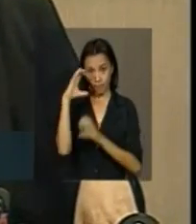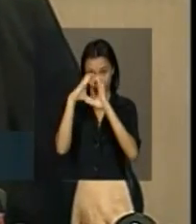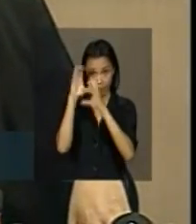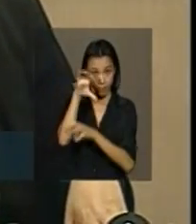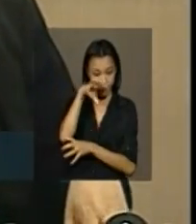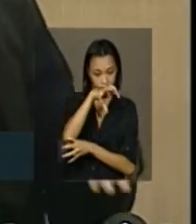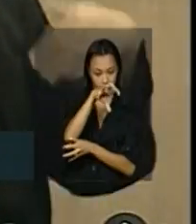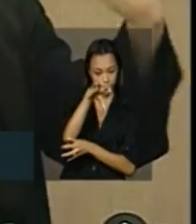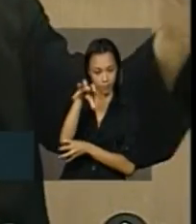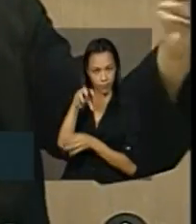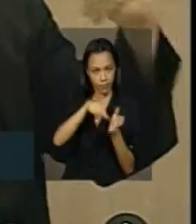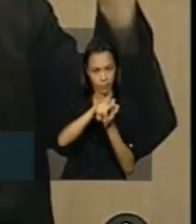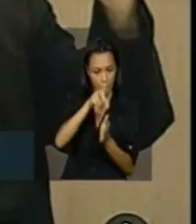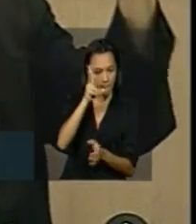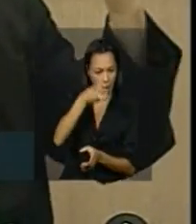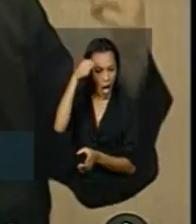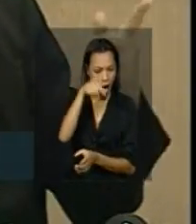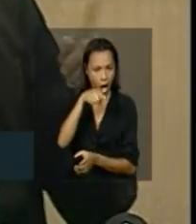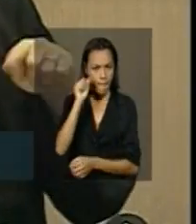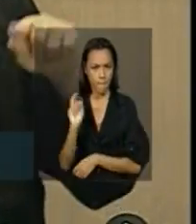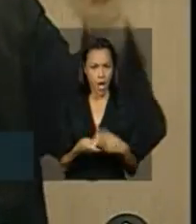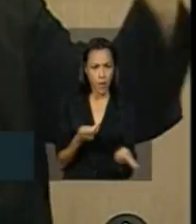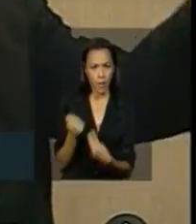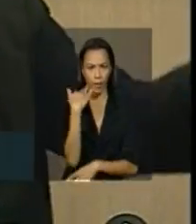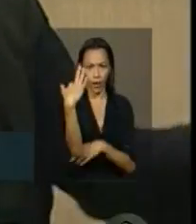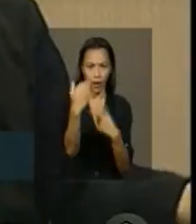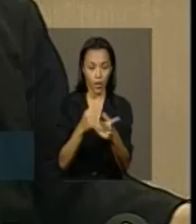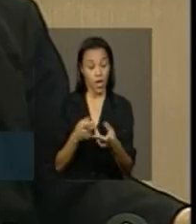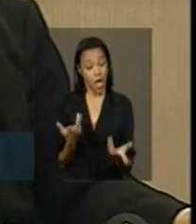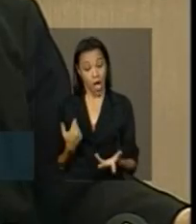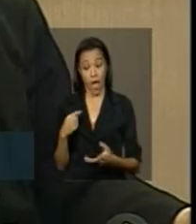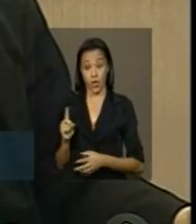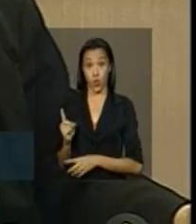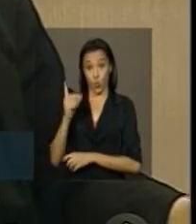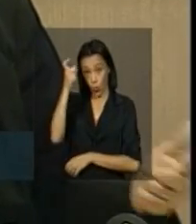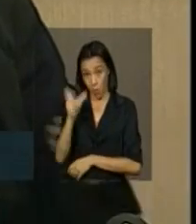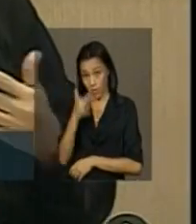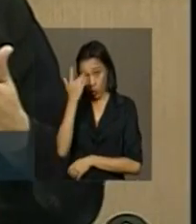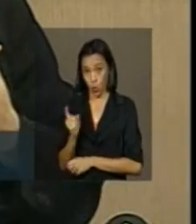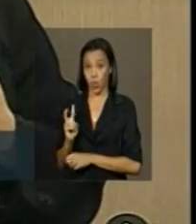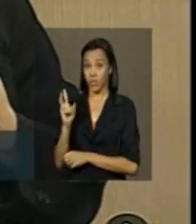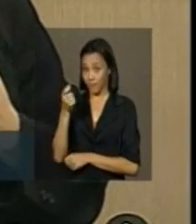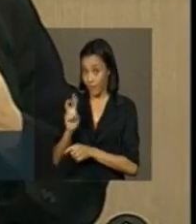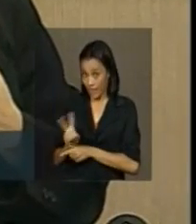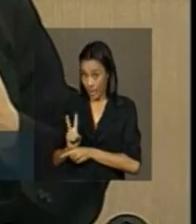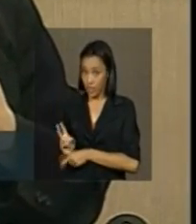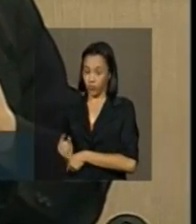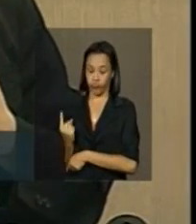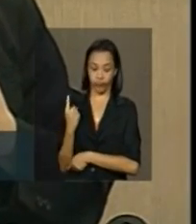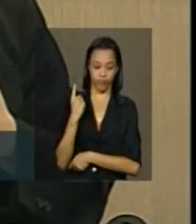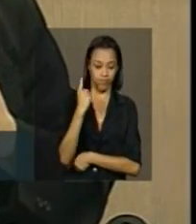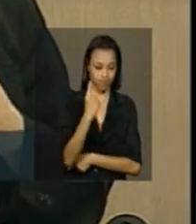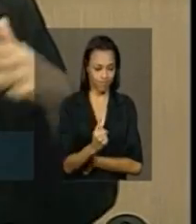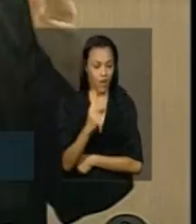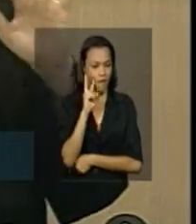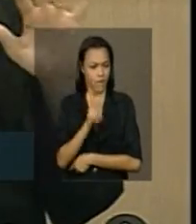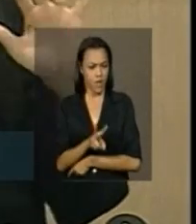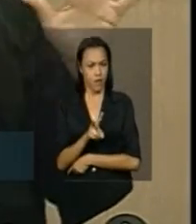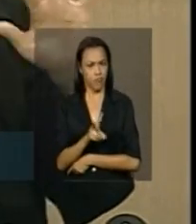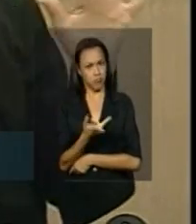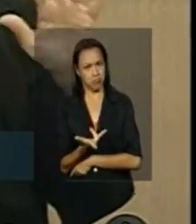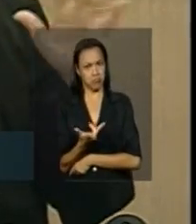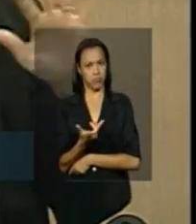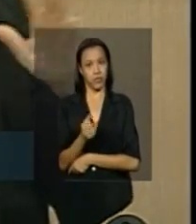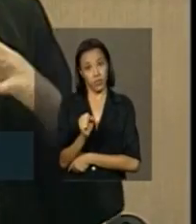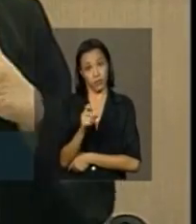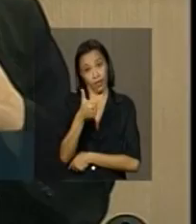desmatamento ou indica que tem o potencial desmatamento a fiscalização Vai lá dá vazio que as vezes é falso Isso dá menos de